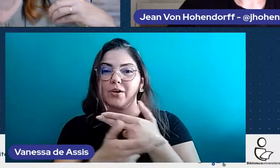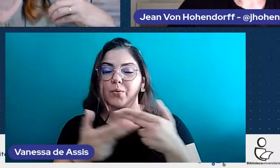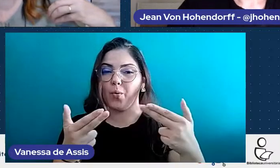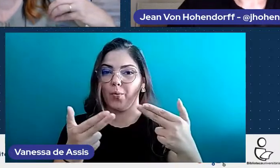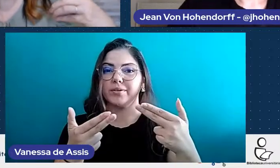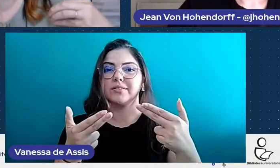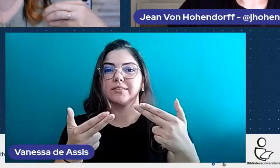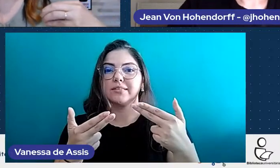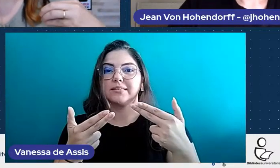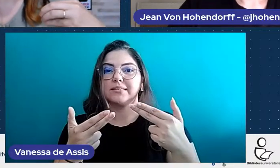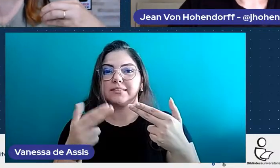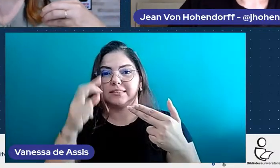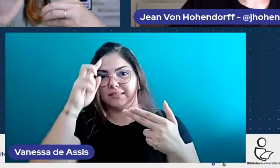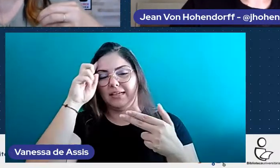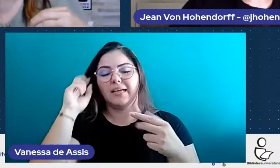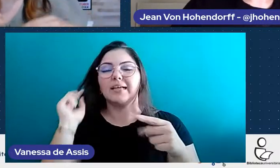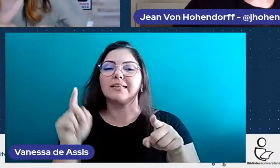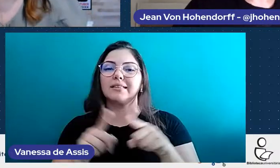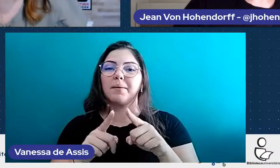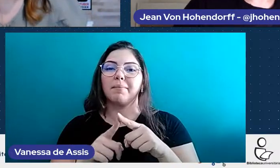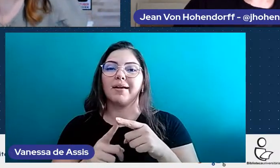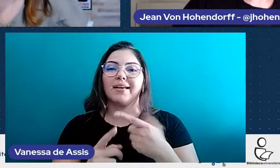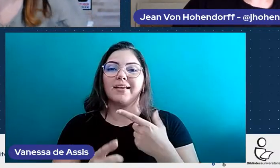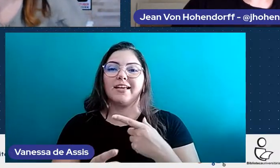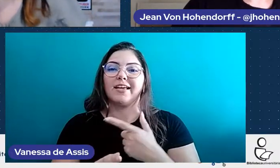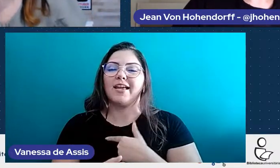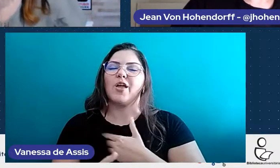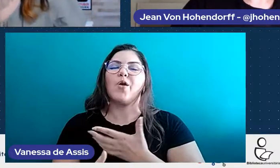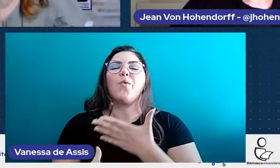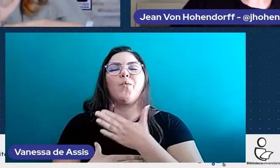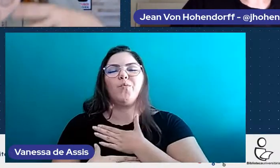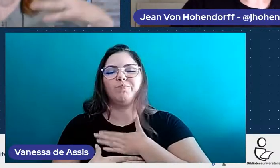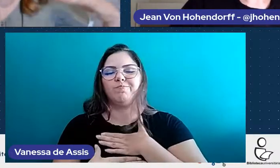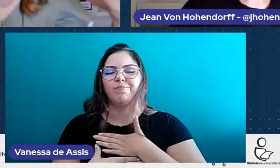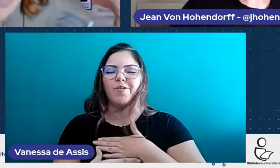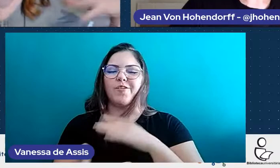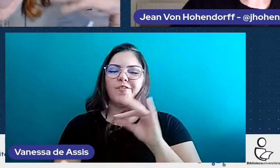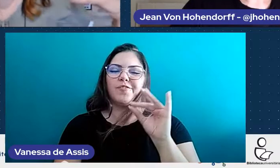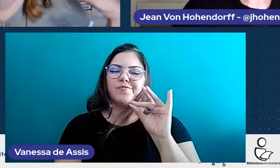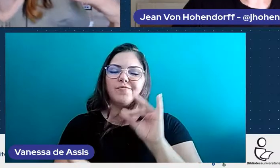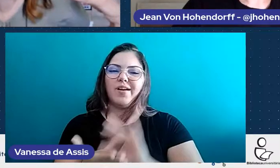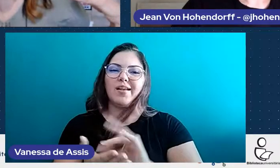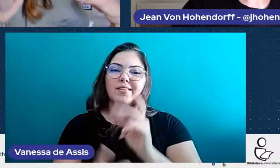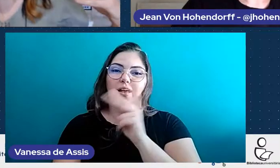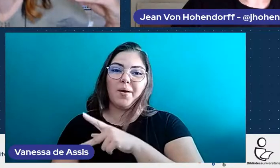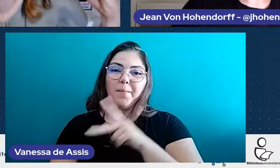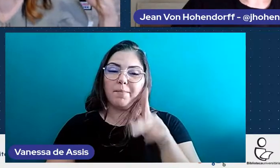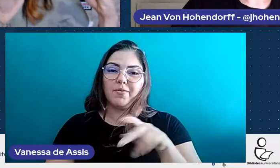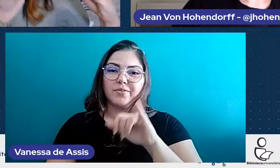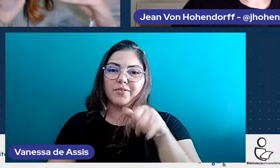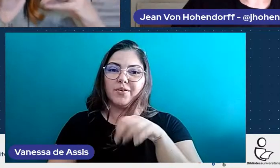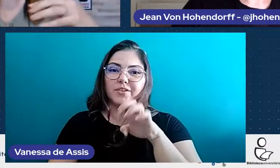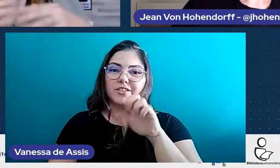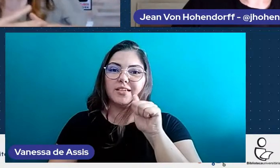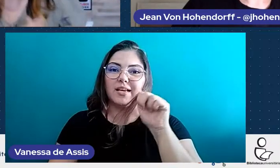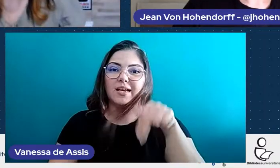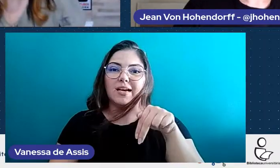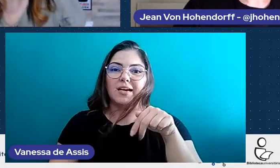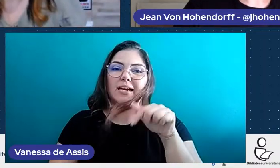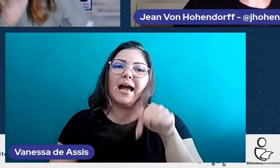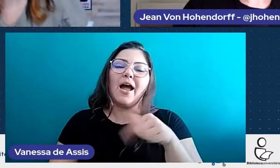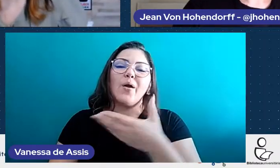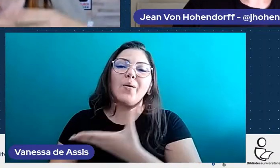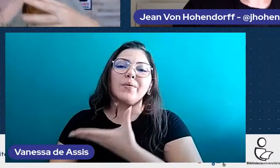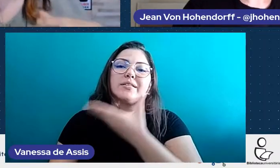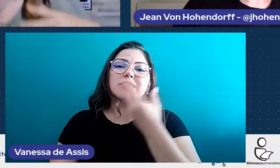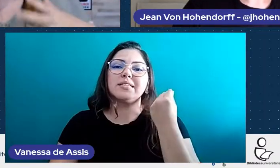E também pela admiração que tenho pelo professor Jean, acabei ficando muito empolgada e esqueci de algo